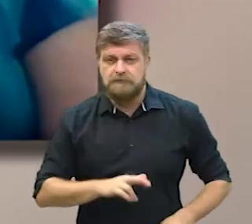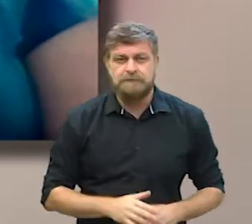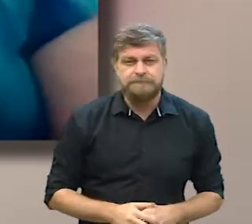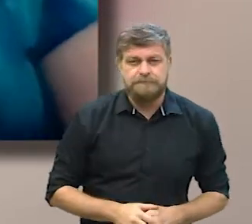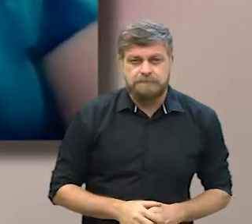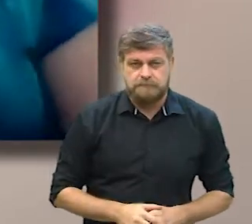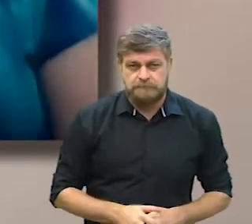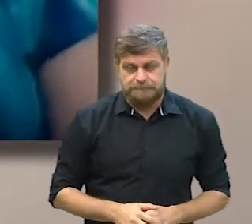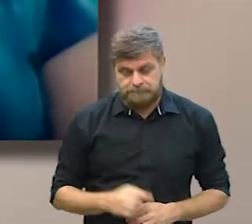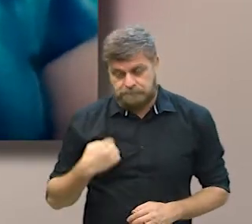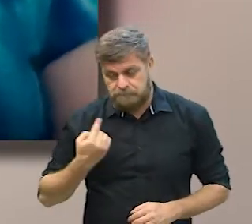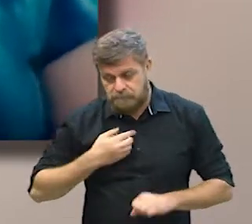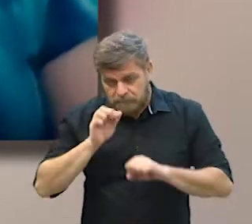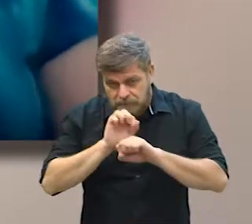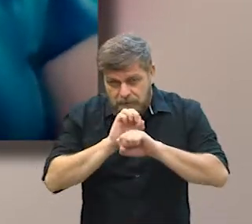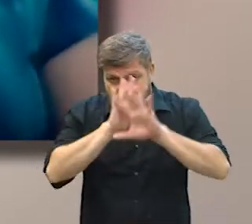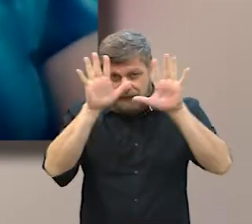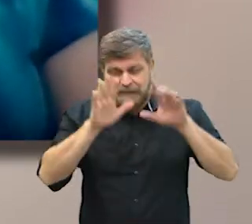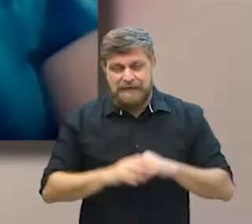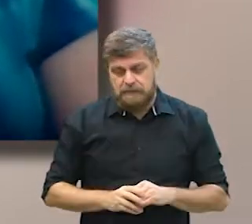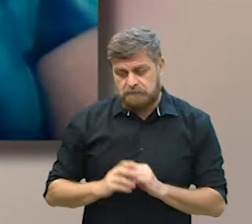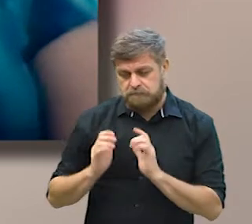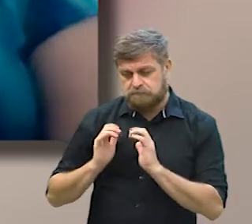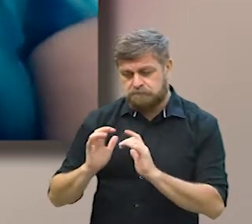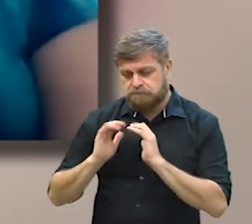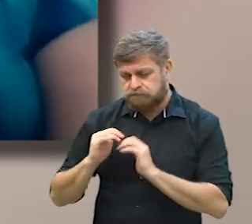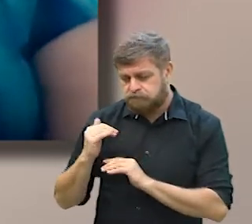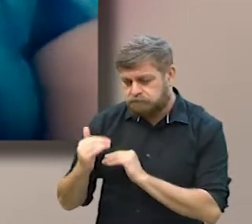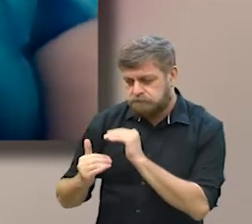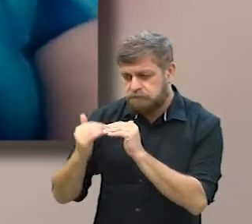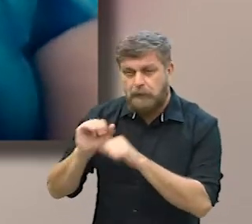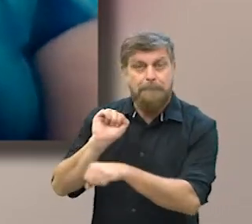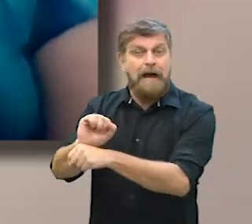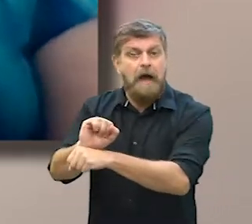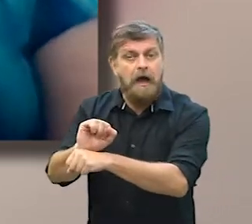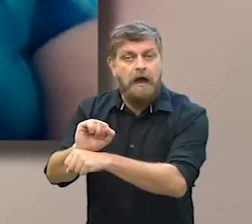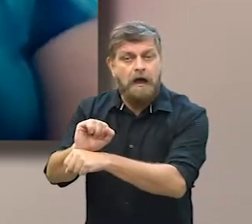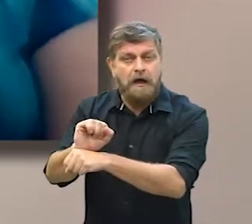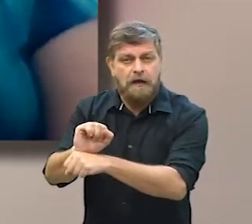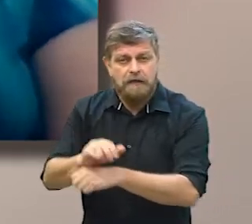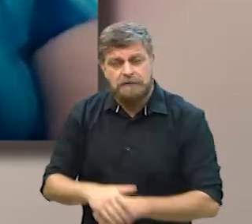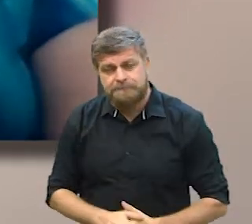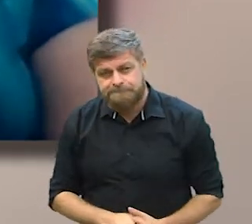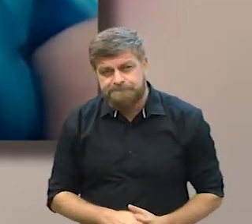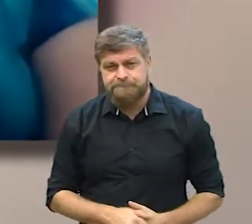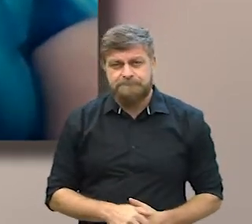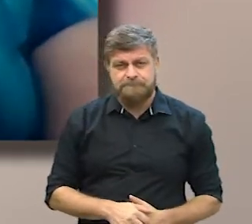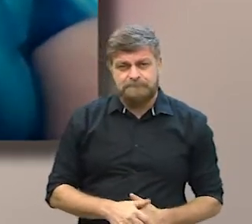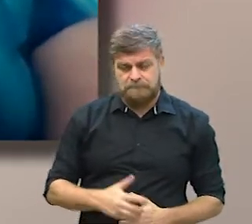Então, assim, fica muito claro que é como se o desenvolvimento ele estagnasse, né? Então,